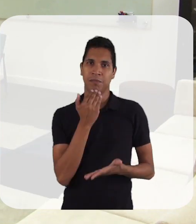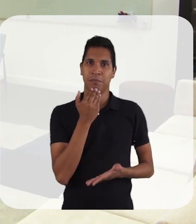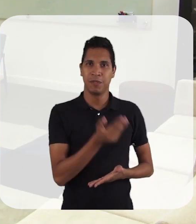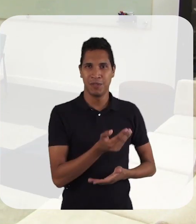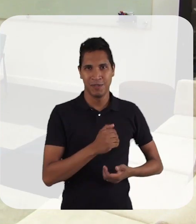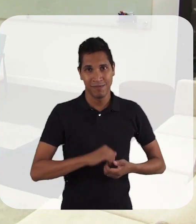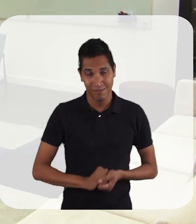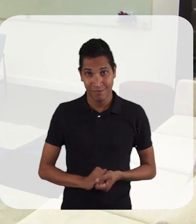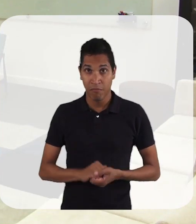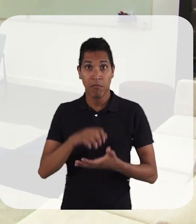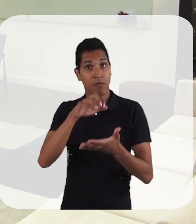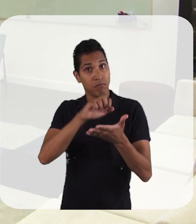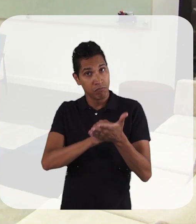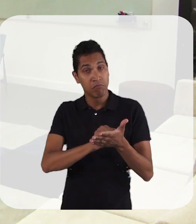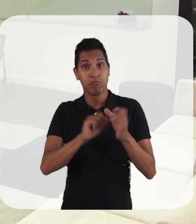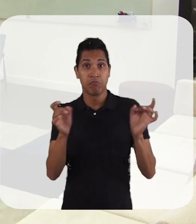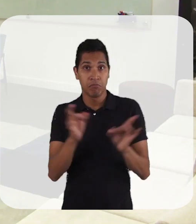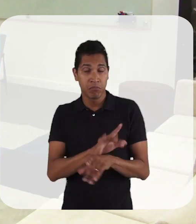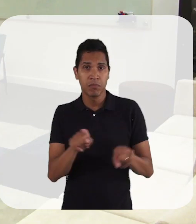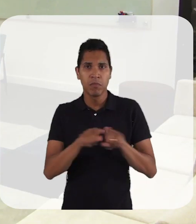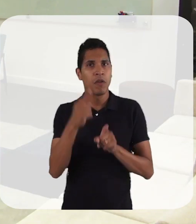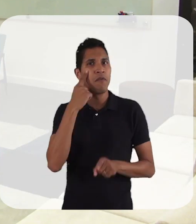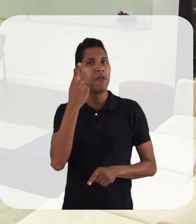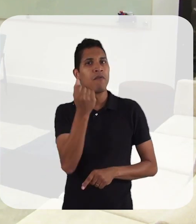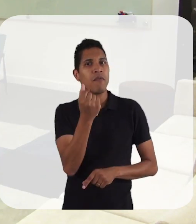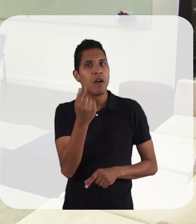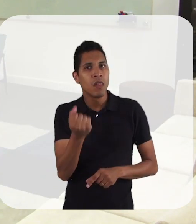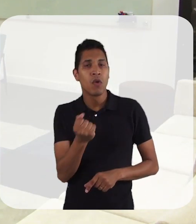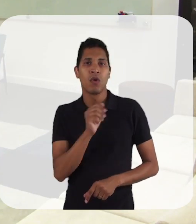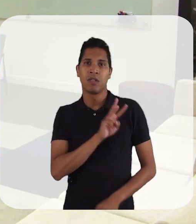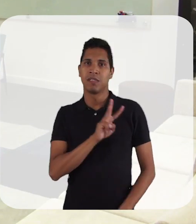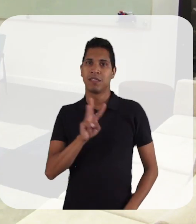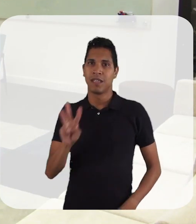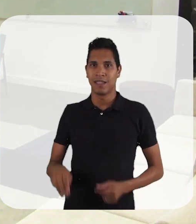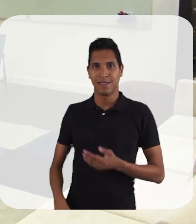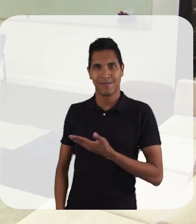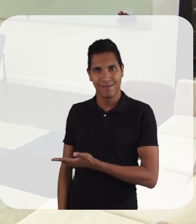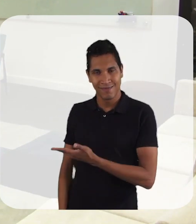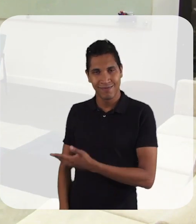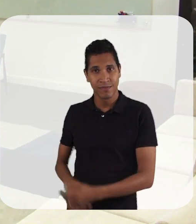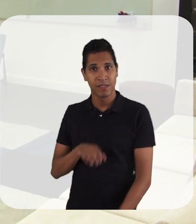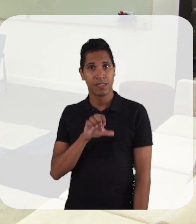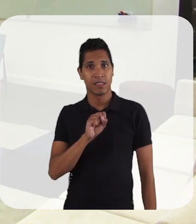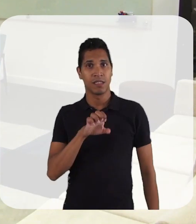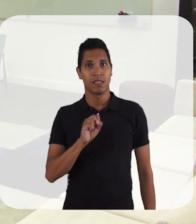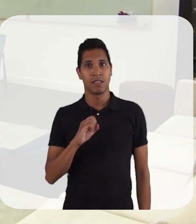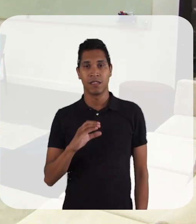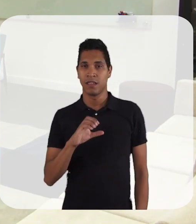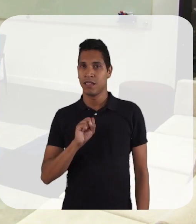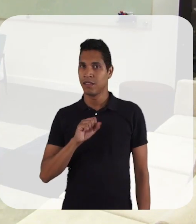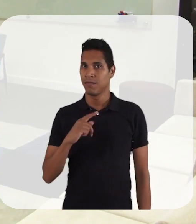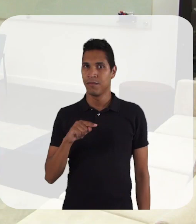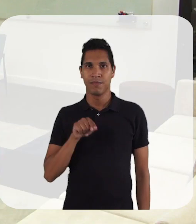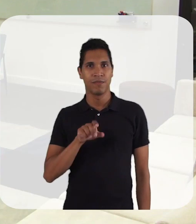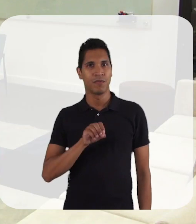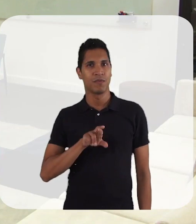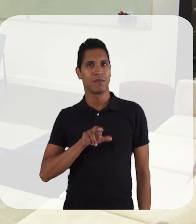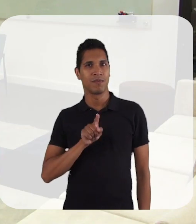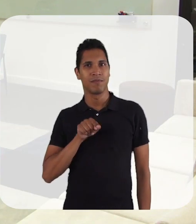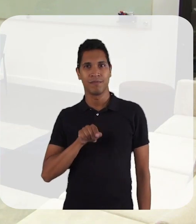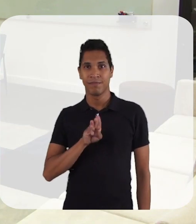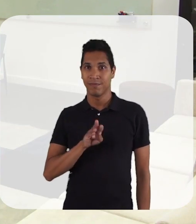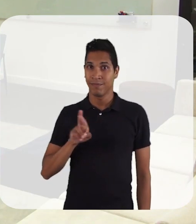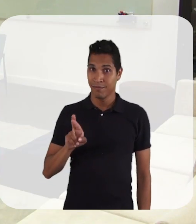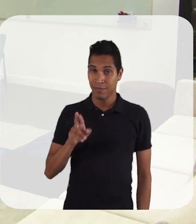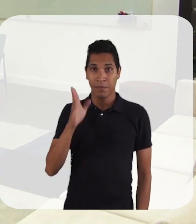antecedência. Inscreva-se, confira os preços dos cursos e outras informações no site. www.sescsp